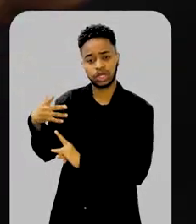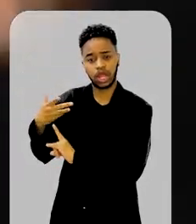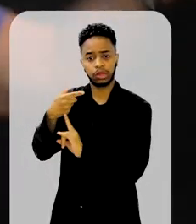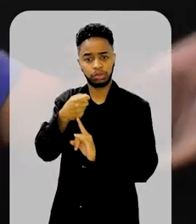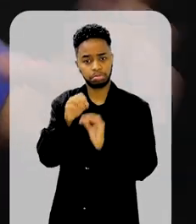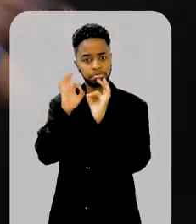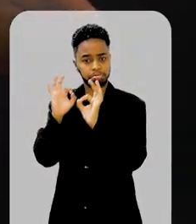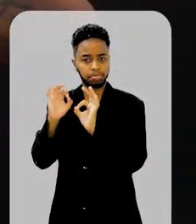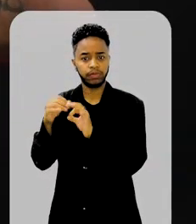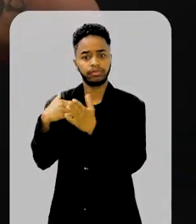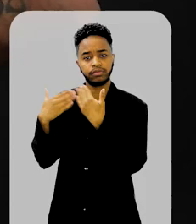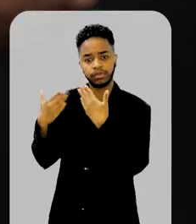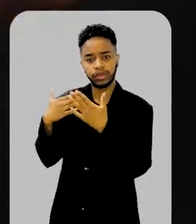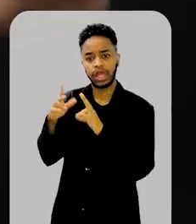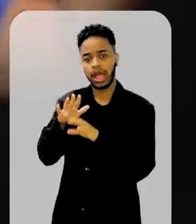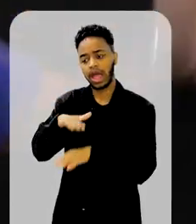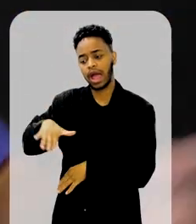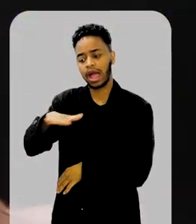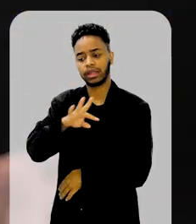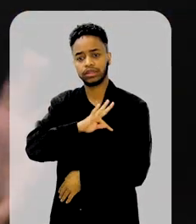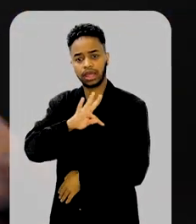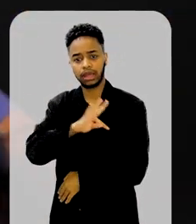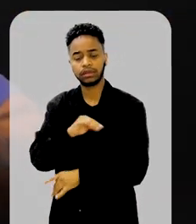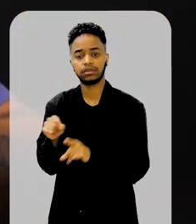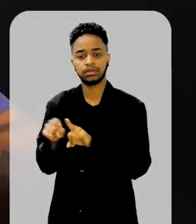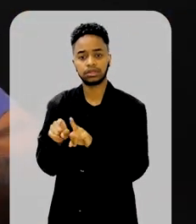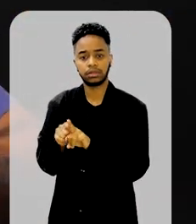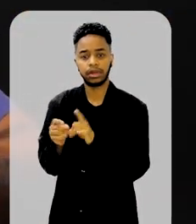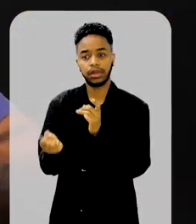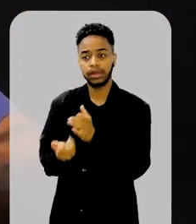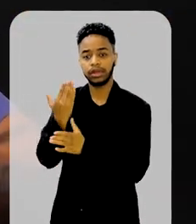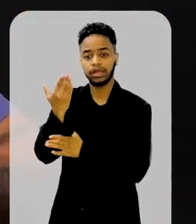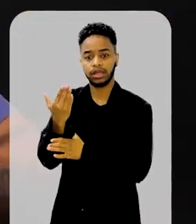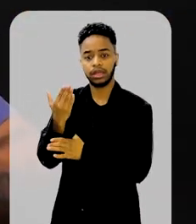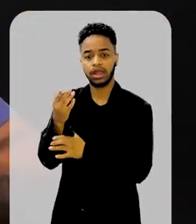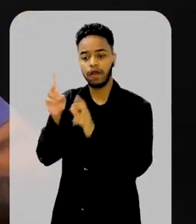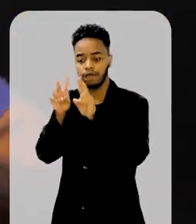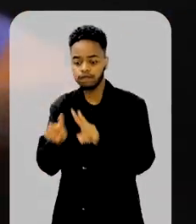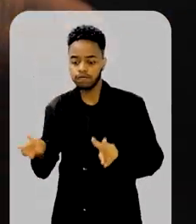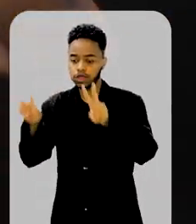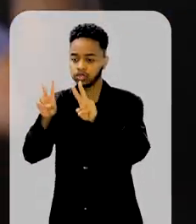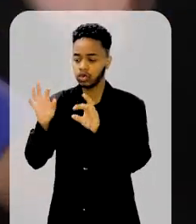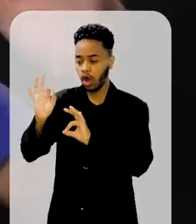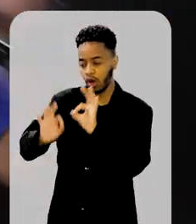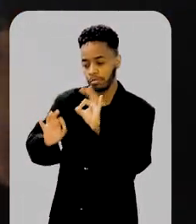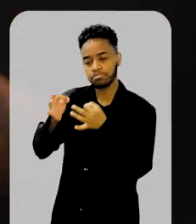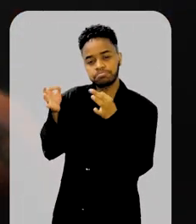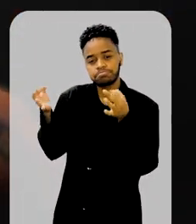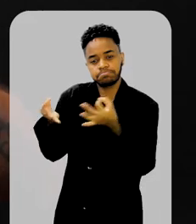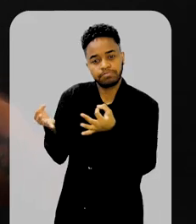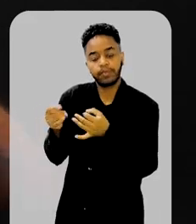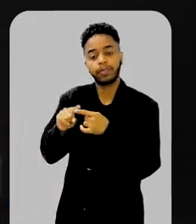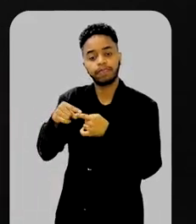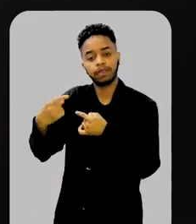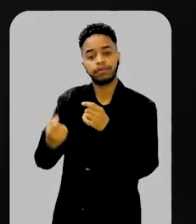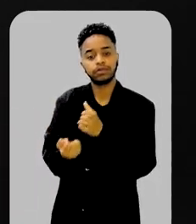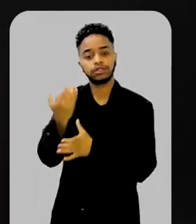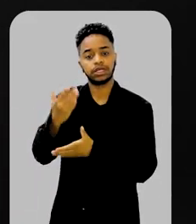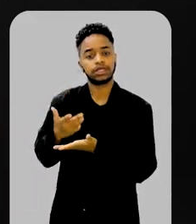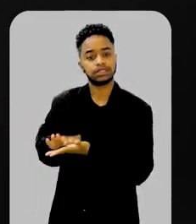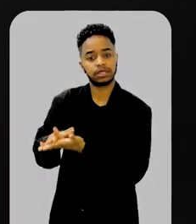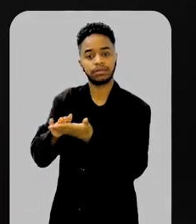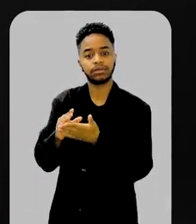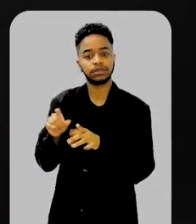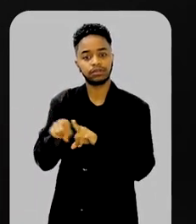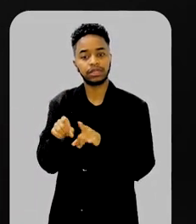todo um projeto artístico você dialoga com a parte técnica você cria um um apogeu visual você depis cria um samba para ter